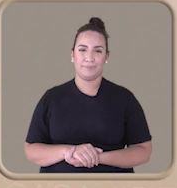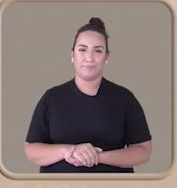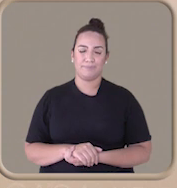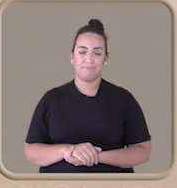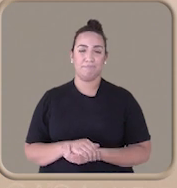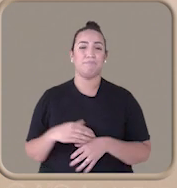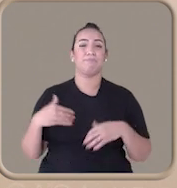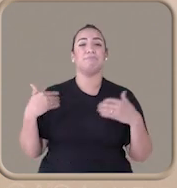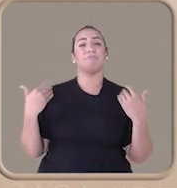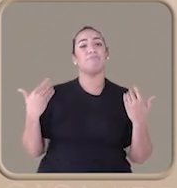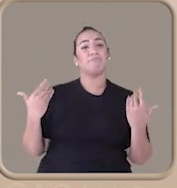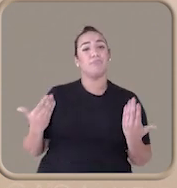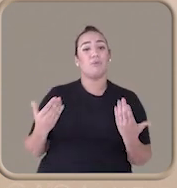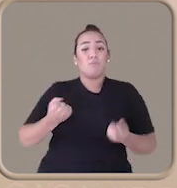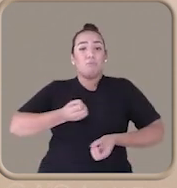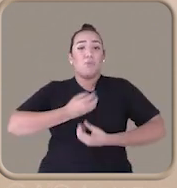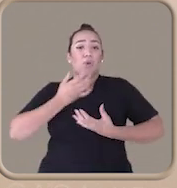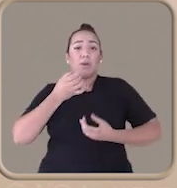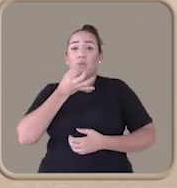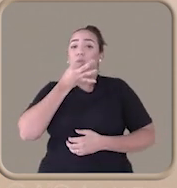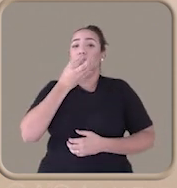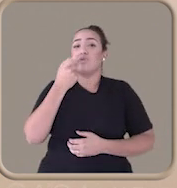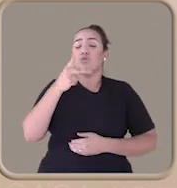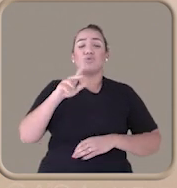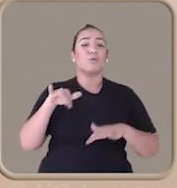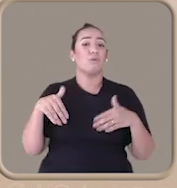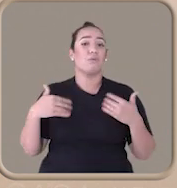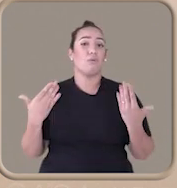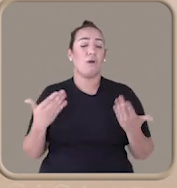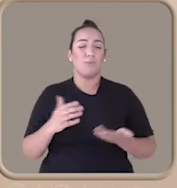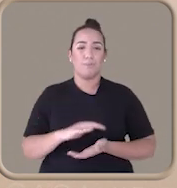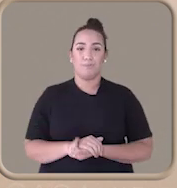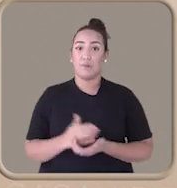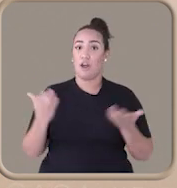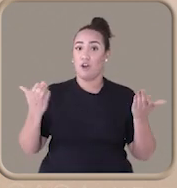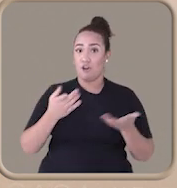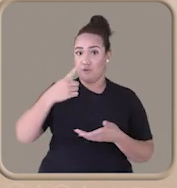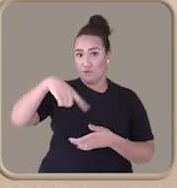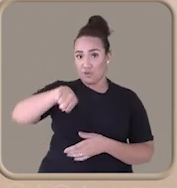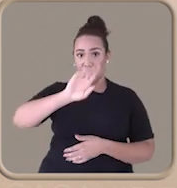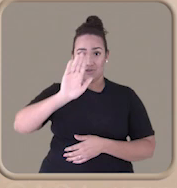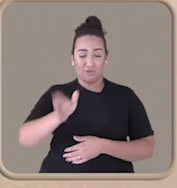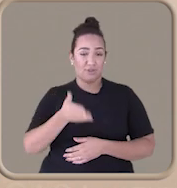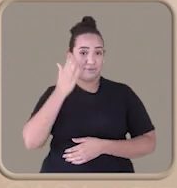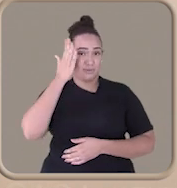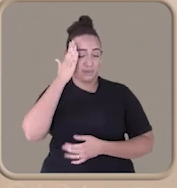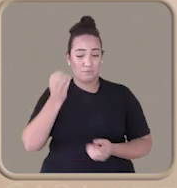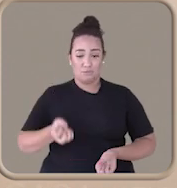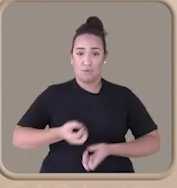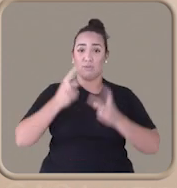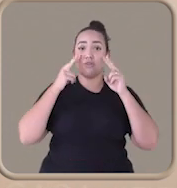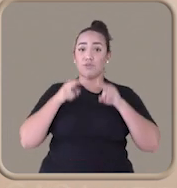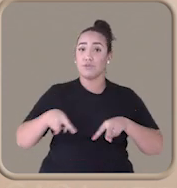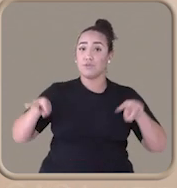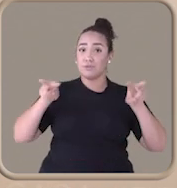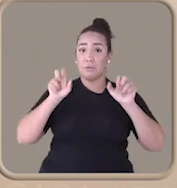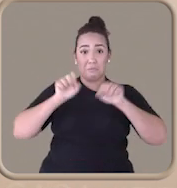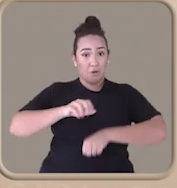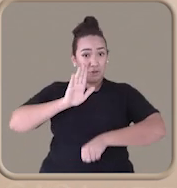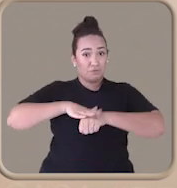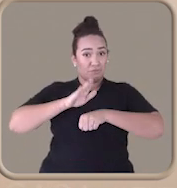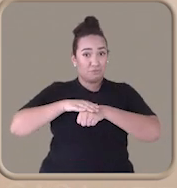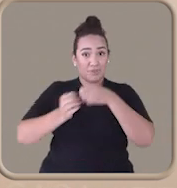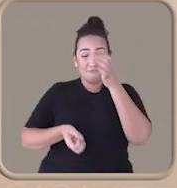O que você achou desses poemas? Agora que você já sabe o que é um poema visual, que tal fazer um? Pegue o